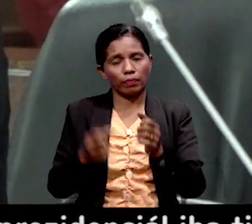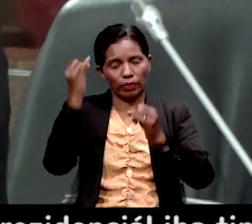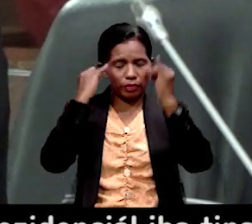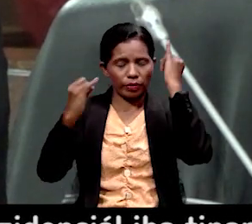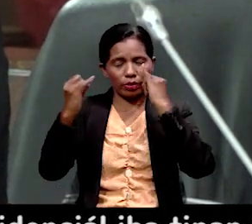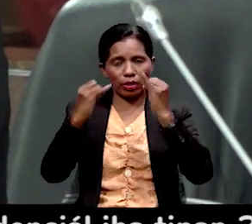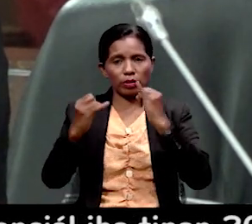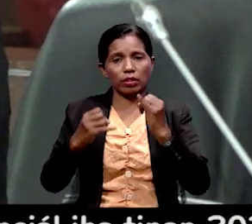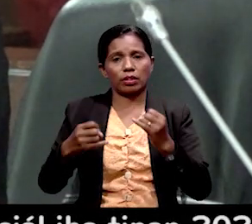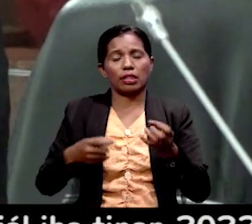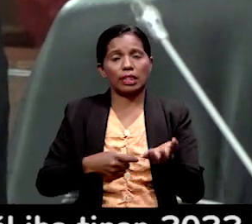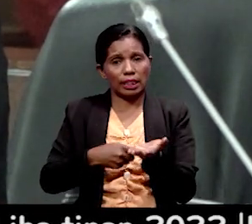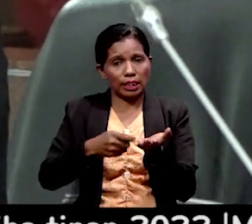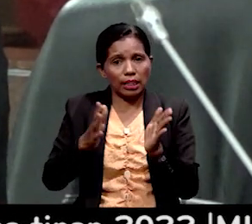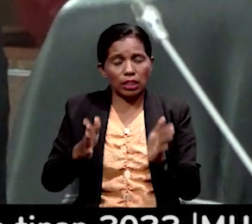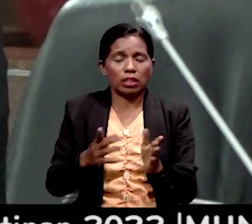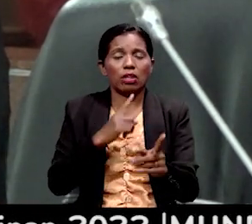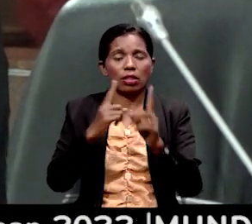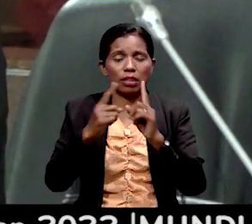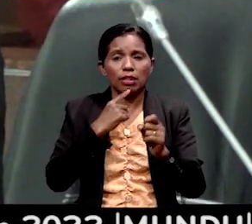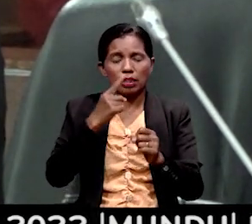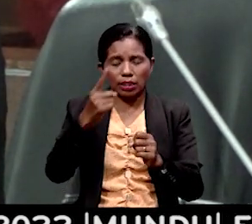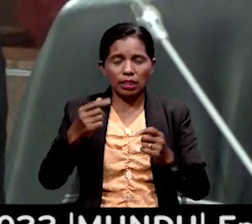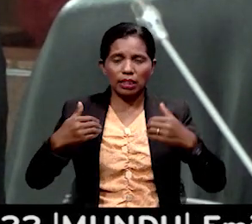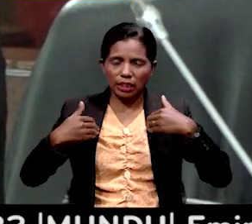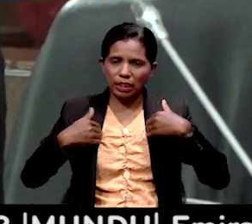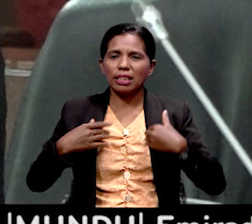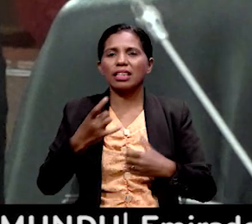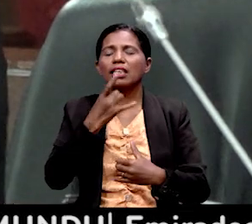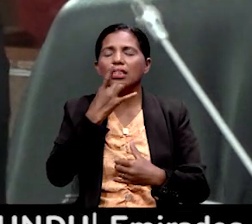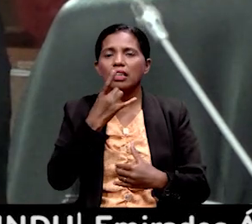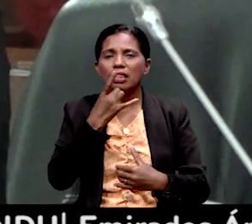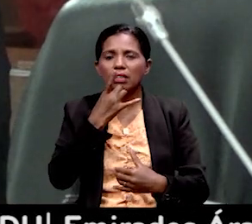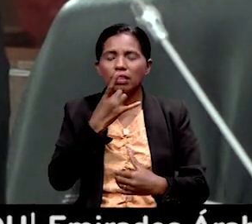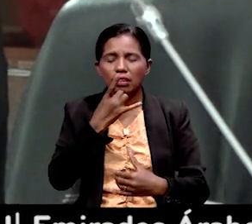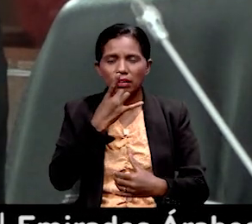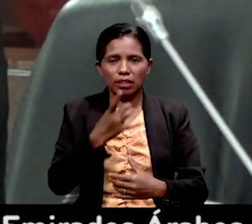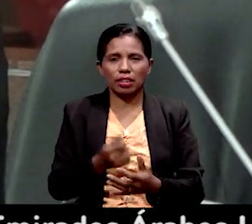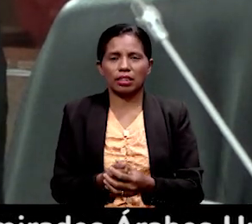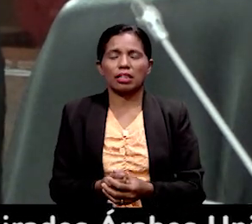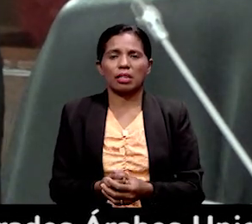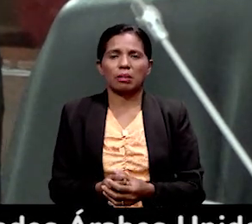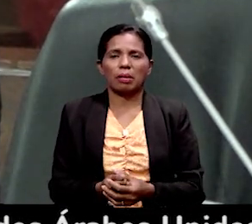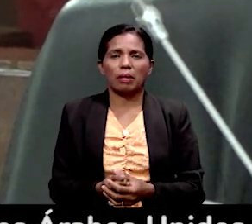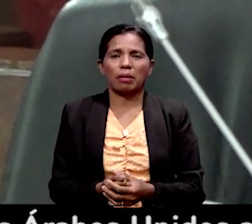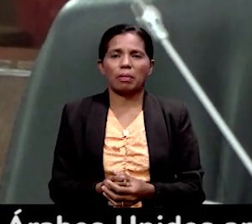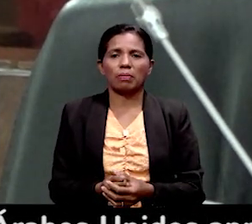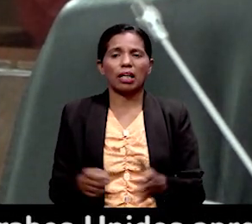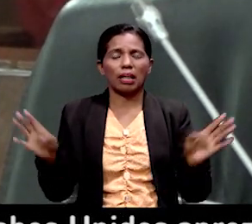os técnicos já tocata e a ahin eletricidade nem bem linha power la